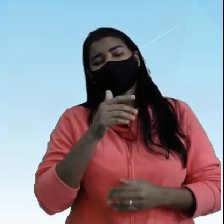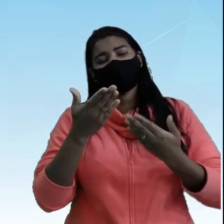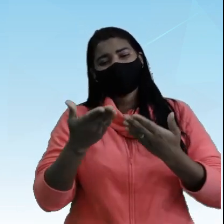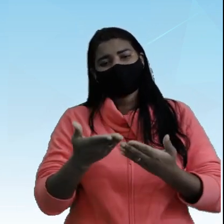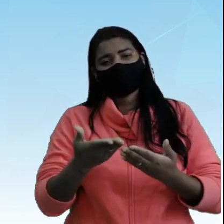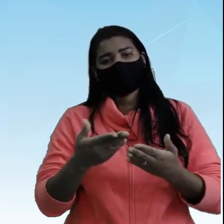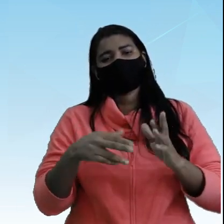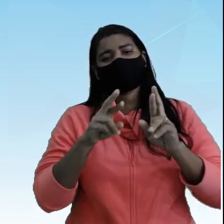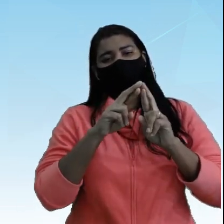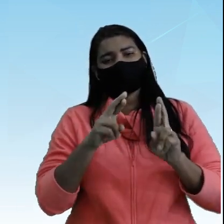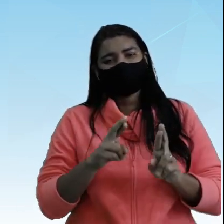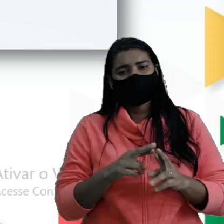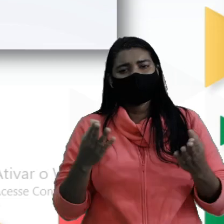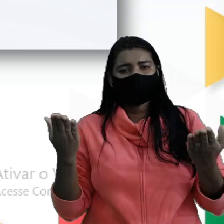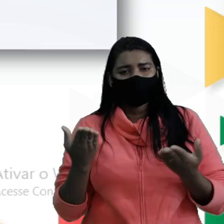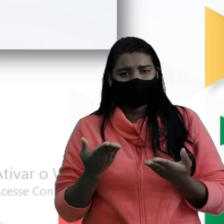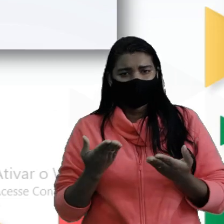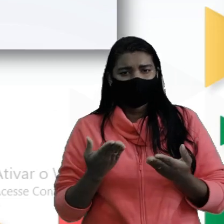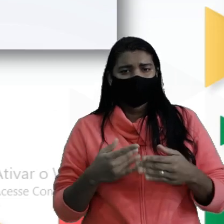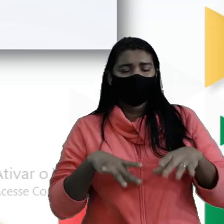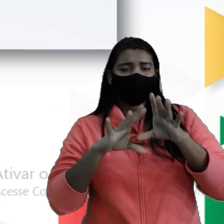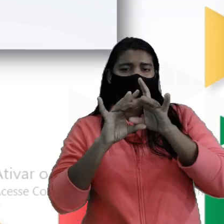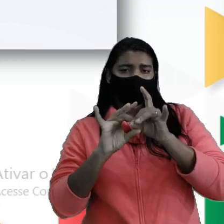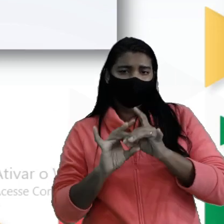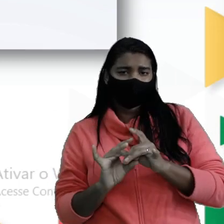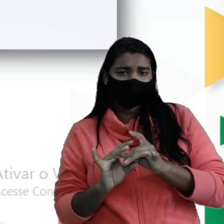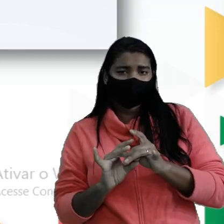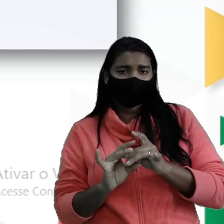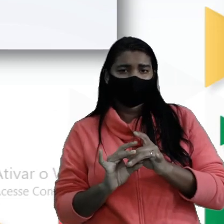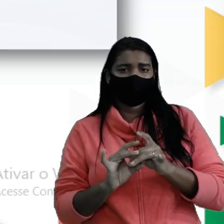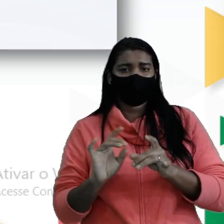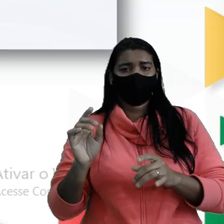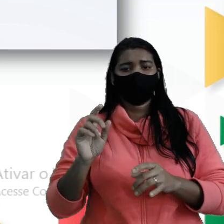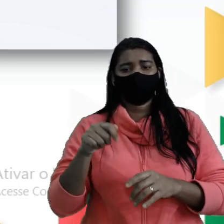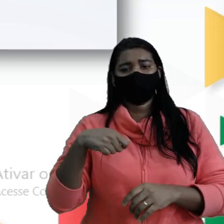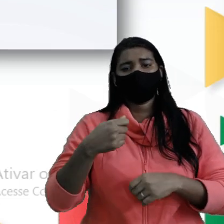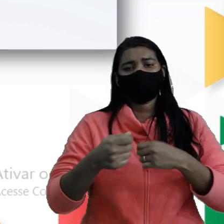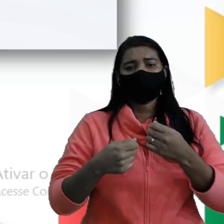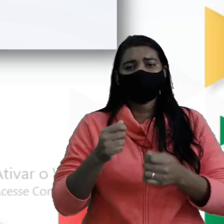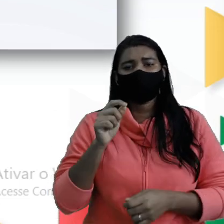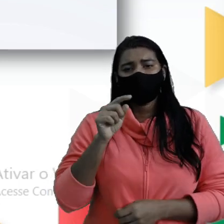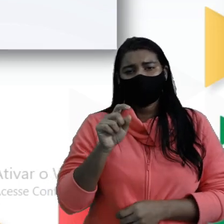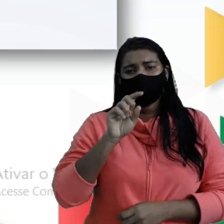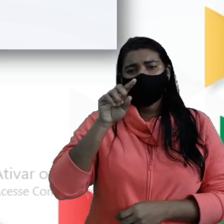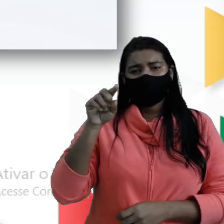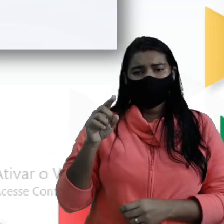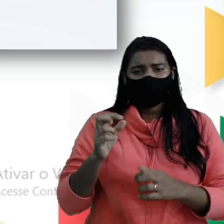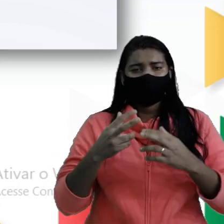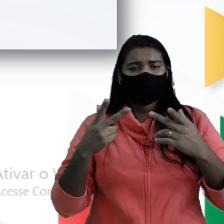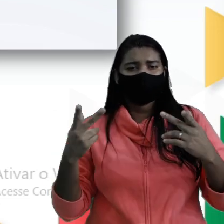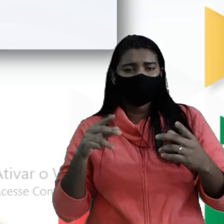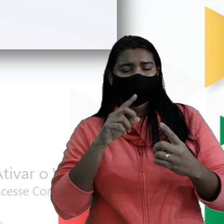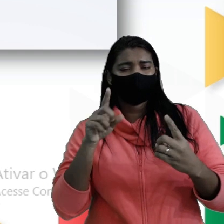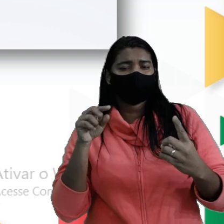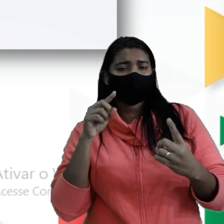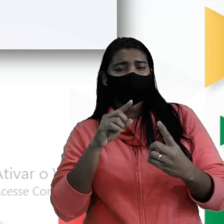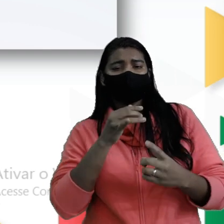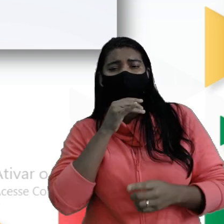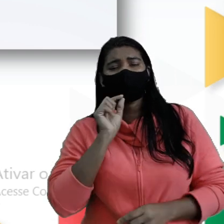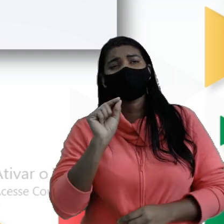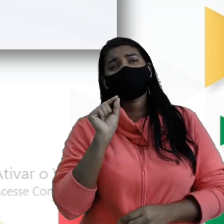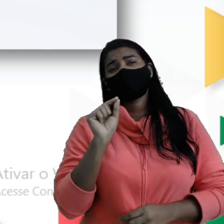as regras, ver a relação da pontuação, os sinais de pontuação e a intencionalidade. Mas o que